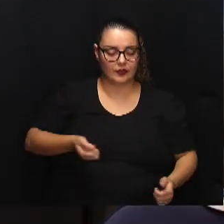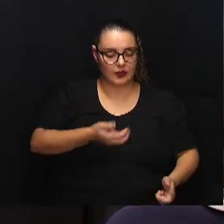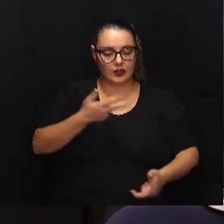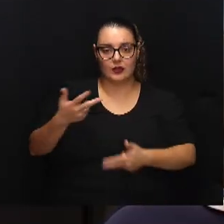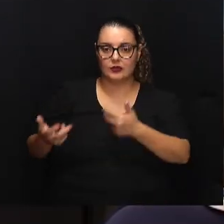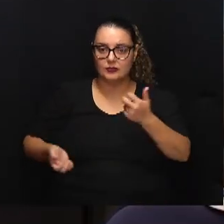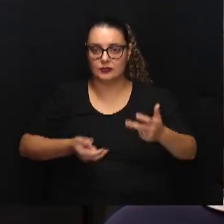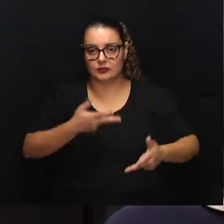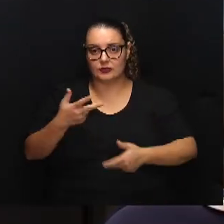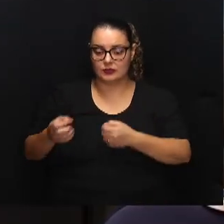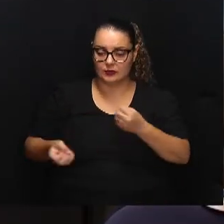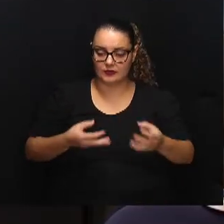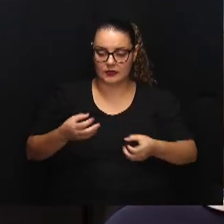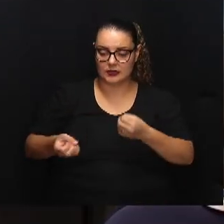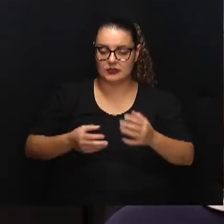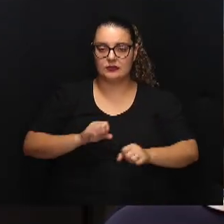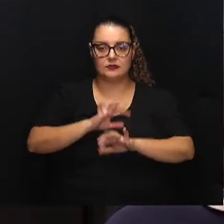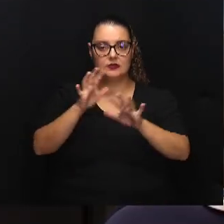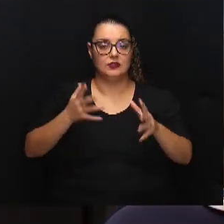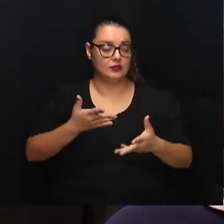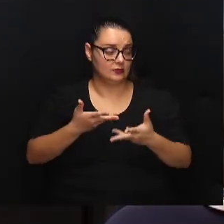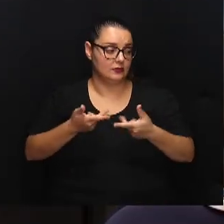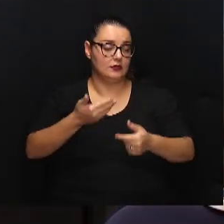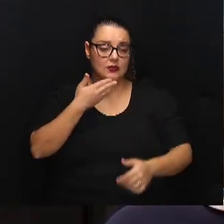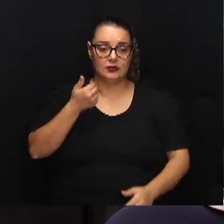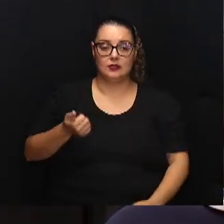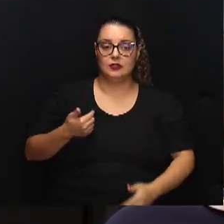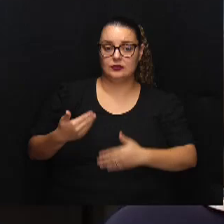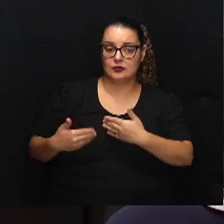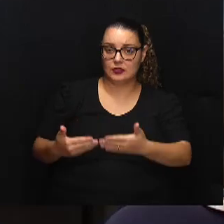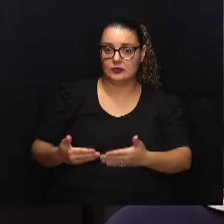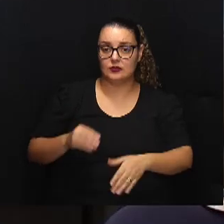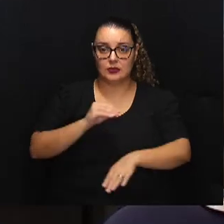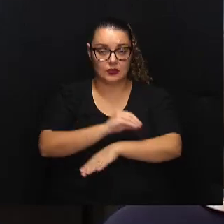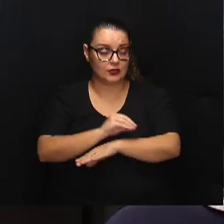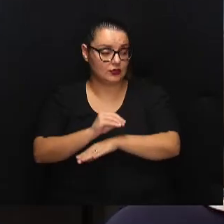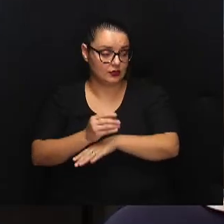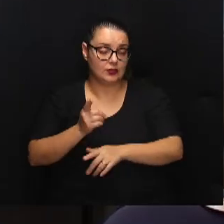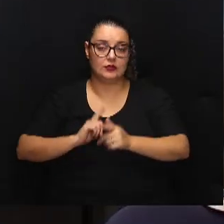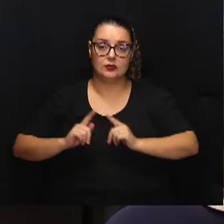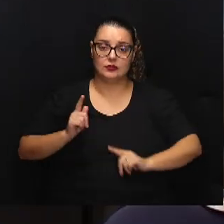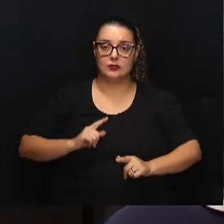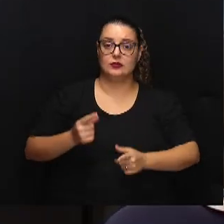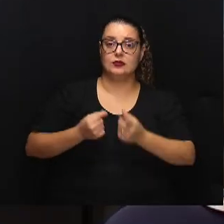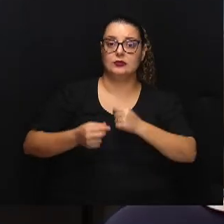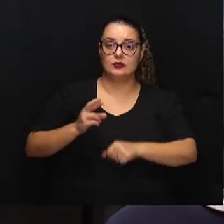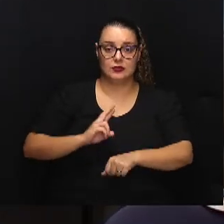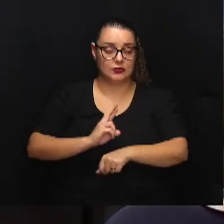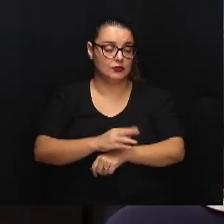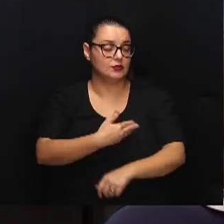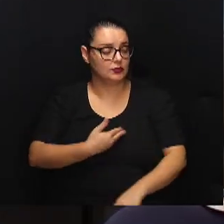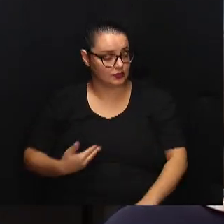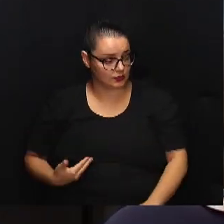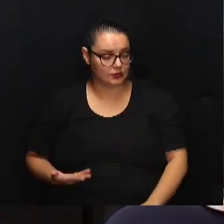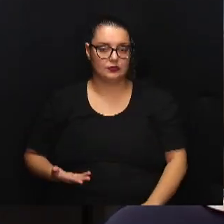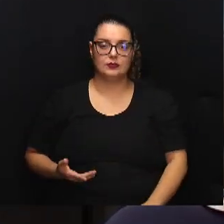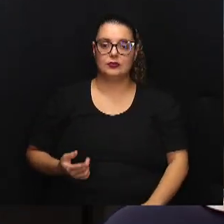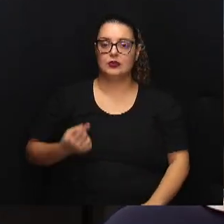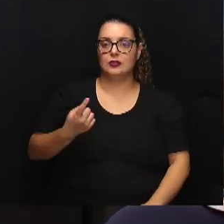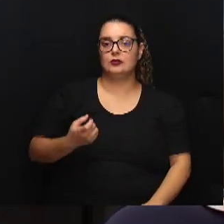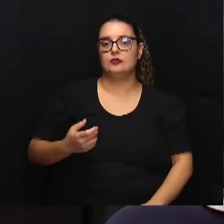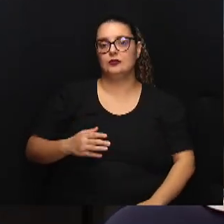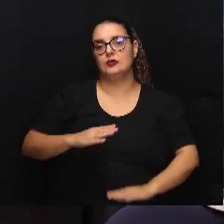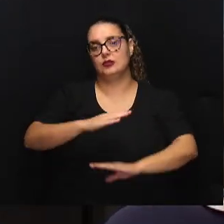de transparência, de aprimoramento de processo, né, de cuidado com a gestão dos recursos públicos, e a única